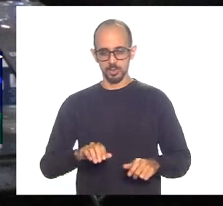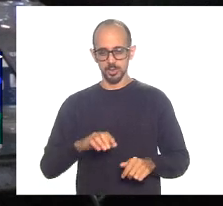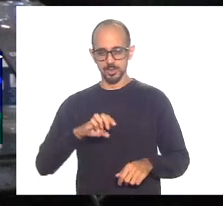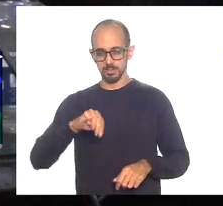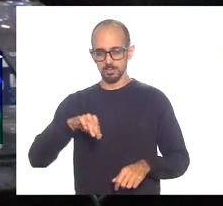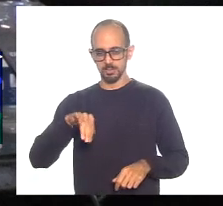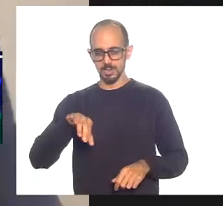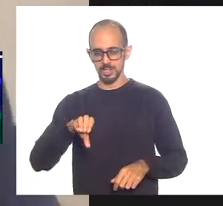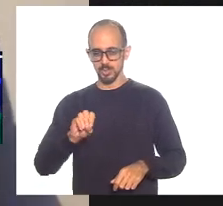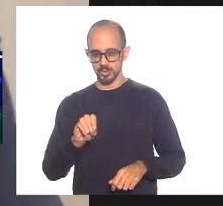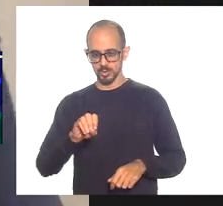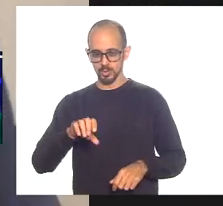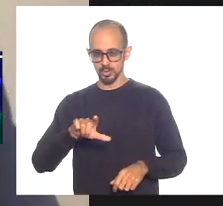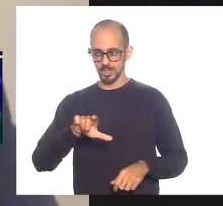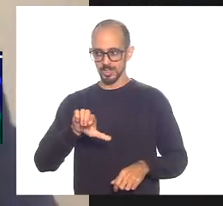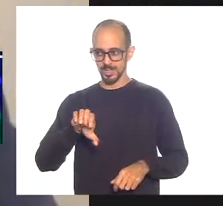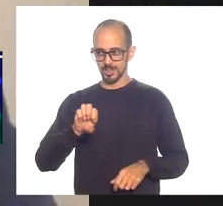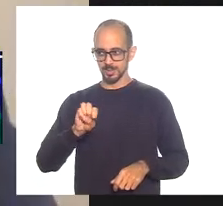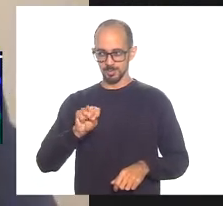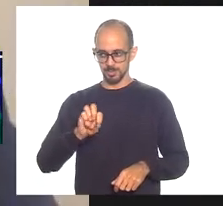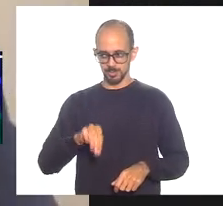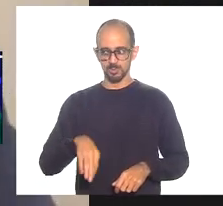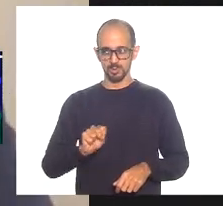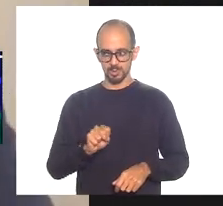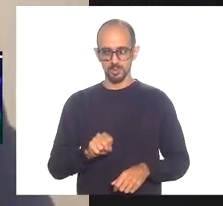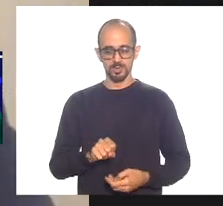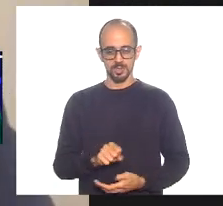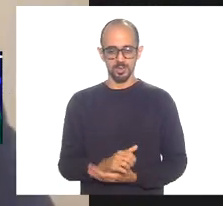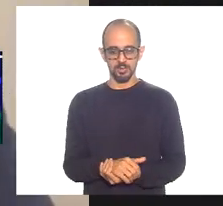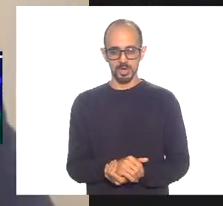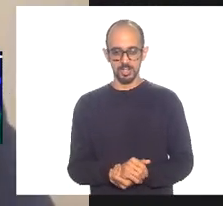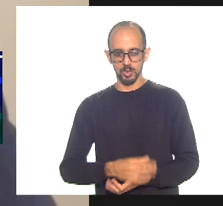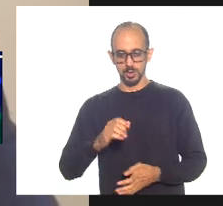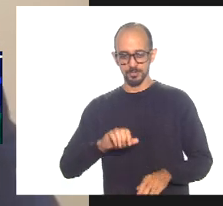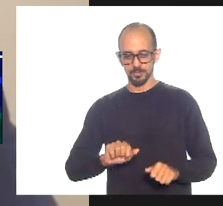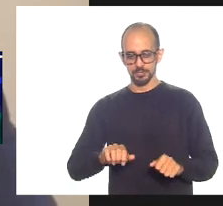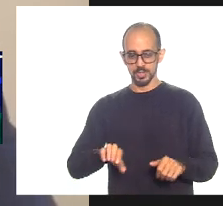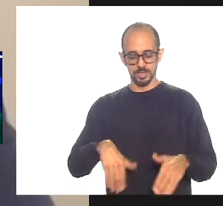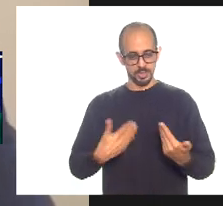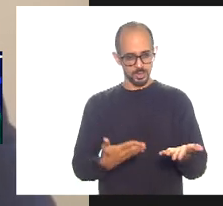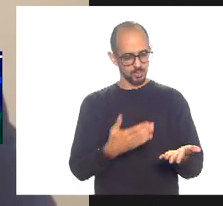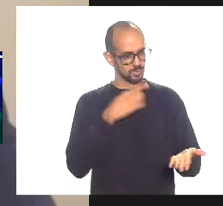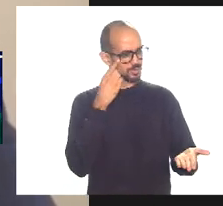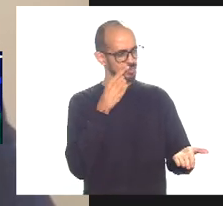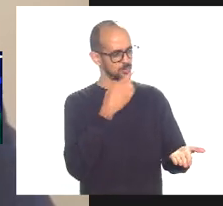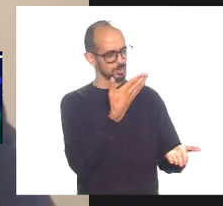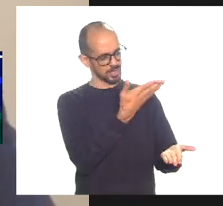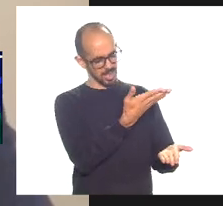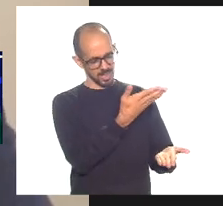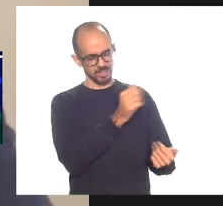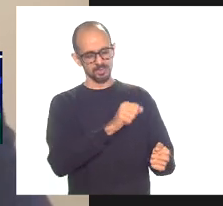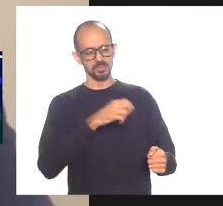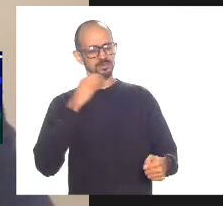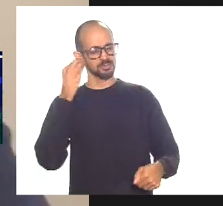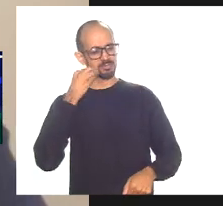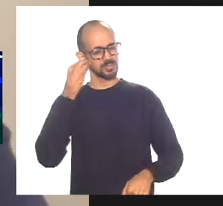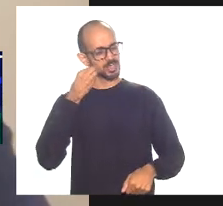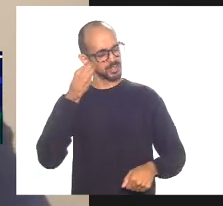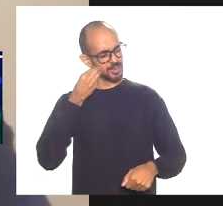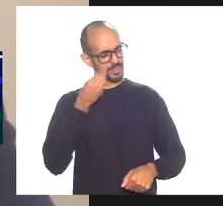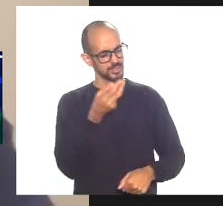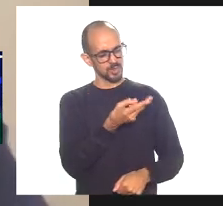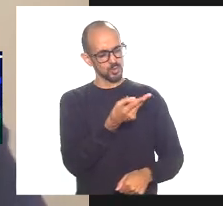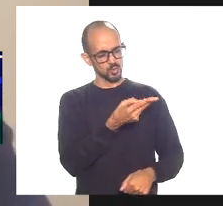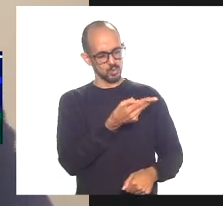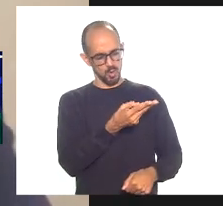Lemos meu voto favorável do Rodrigo parcelar em baixo do experiência dupla perfeito